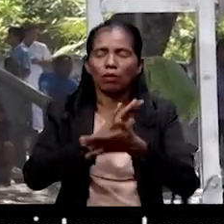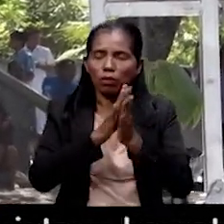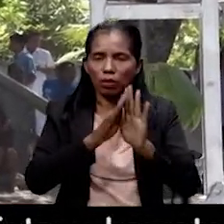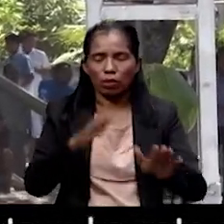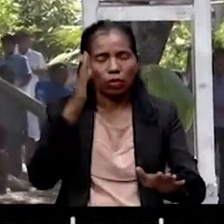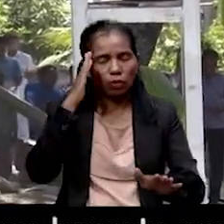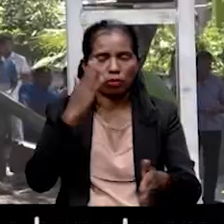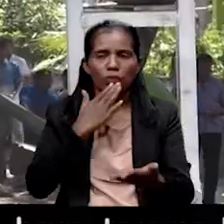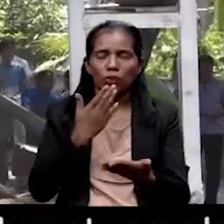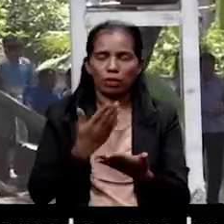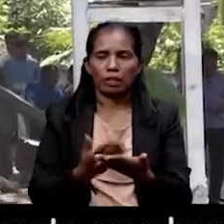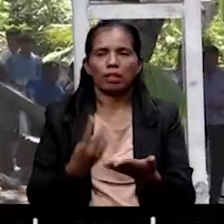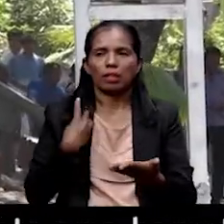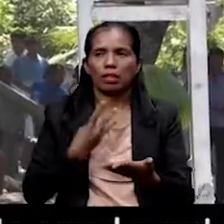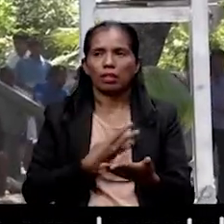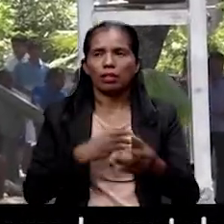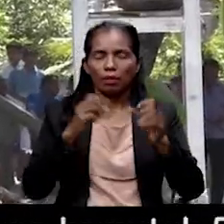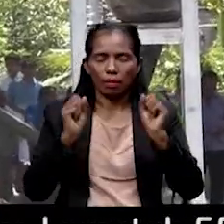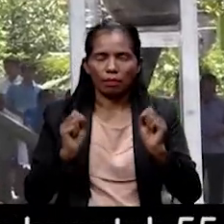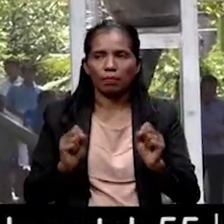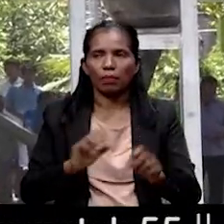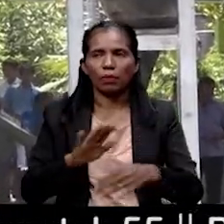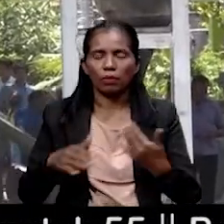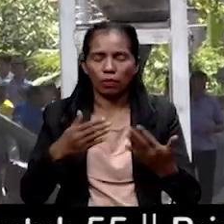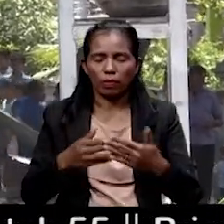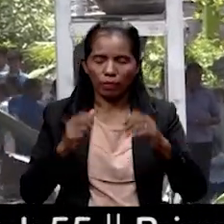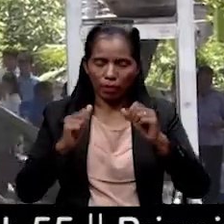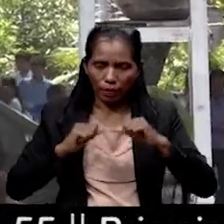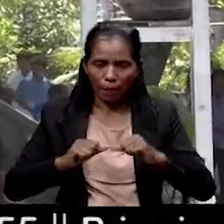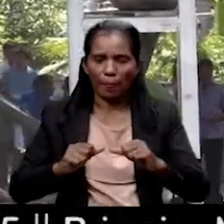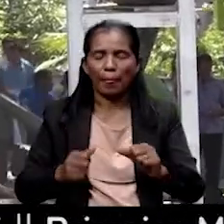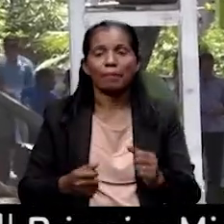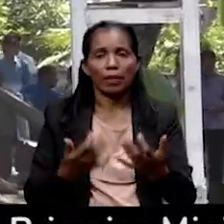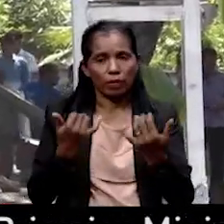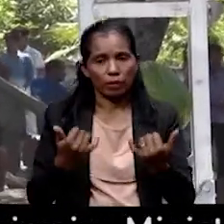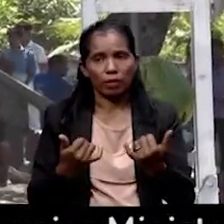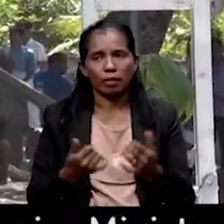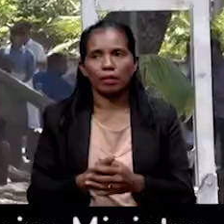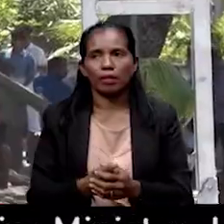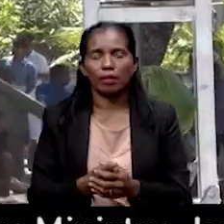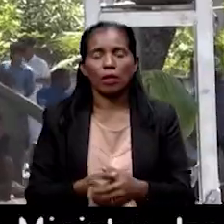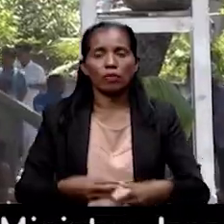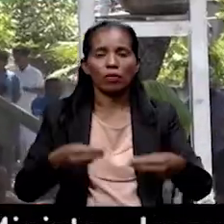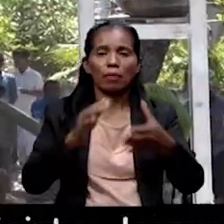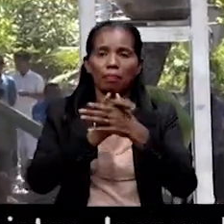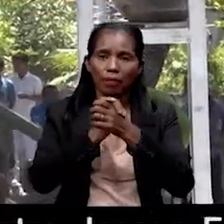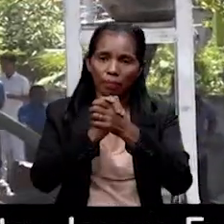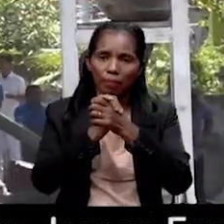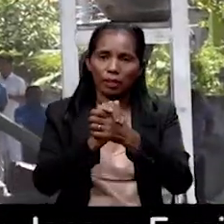dia, para Ita outro dia. De Dúnia, um bom parabéns